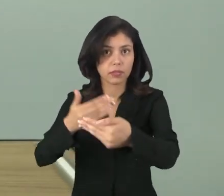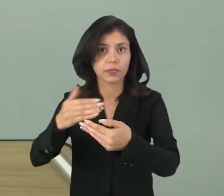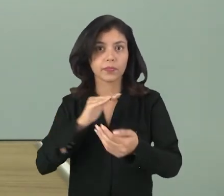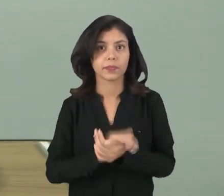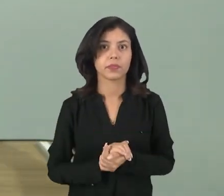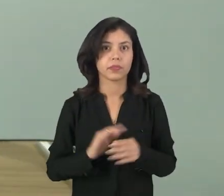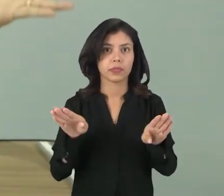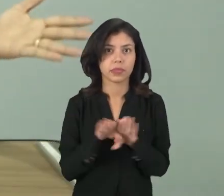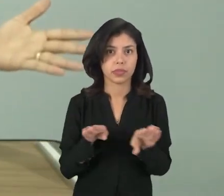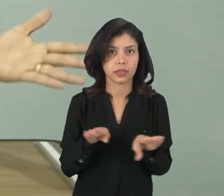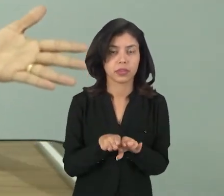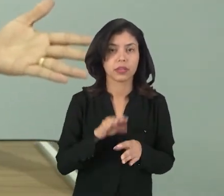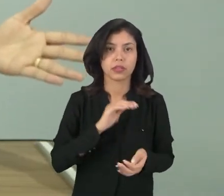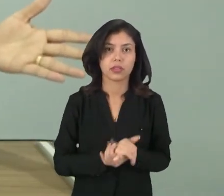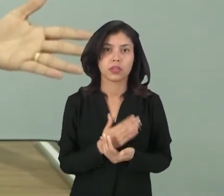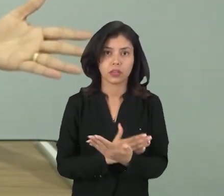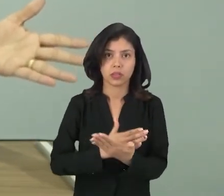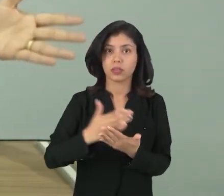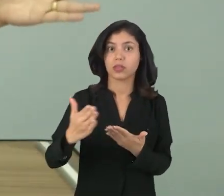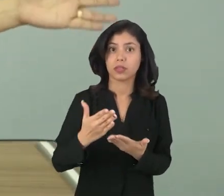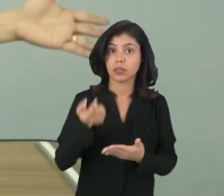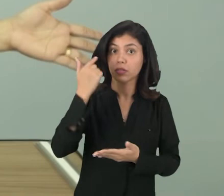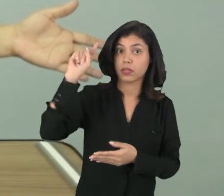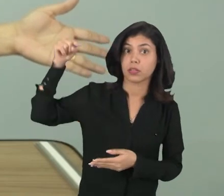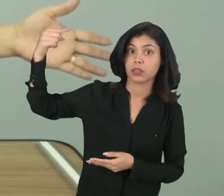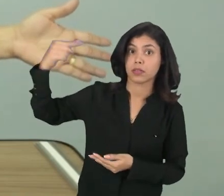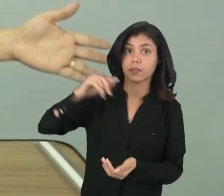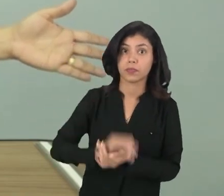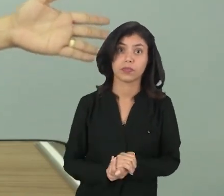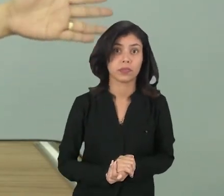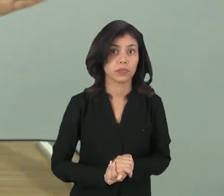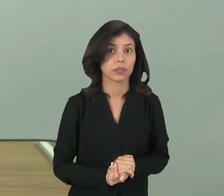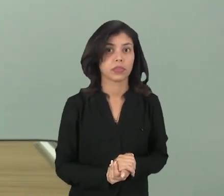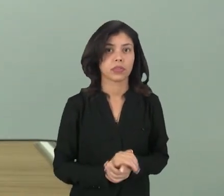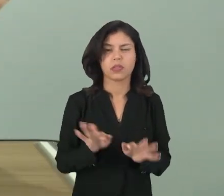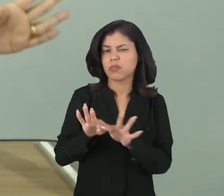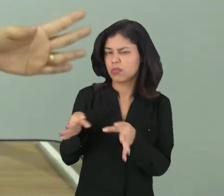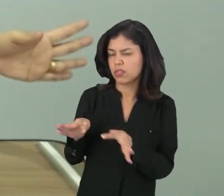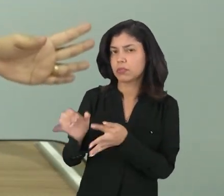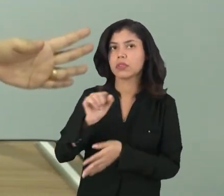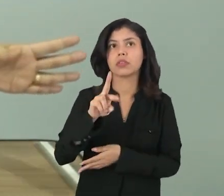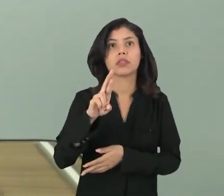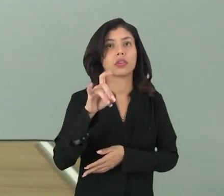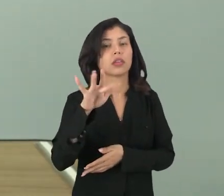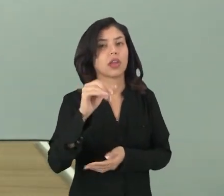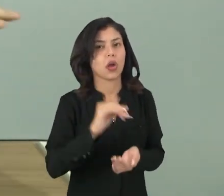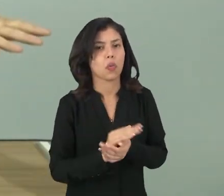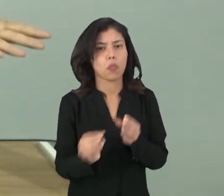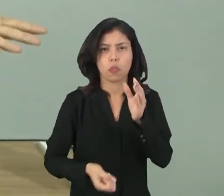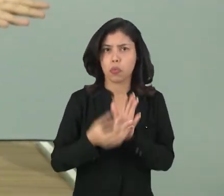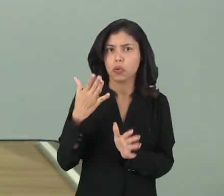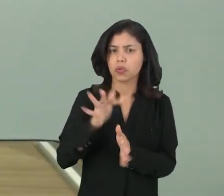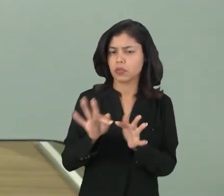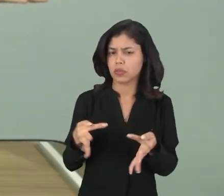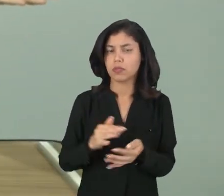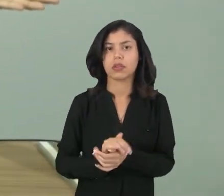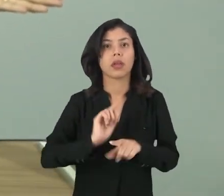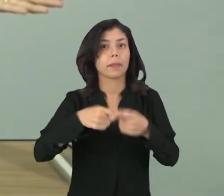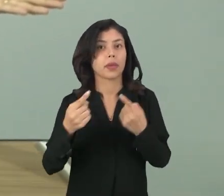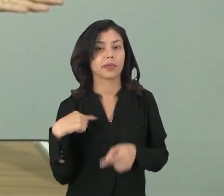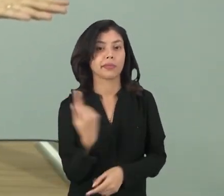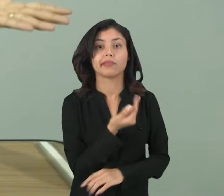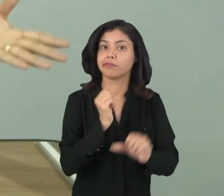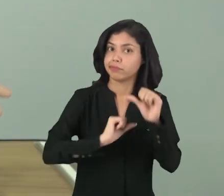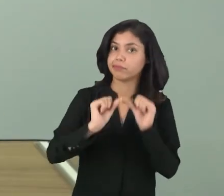Isso mesmo, criança. Tudo começou lá, num simples seringal. Para muitos era algo simples, mas olha só o que nós